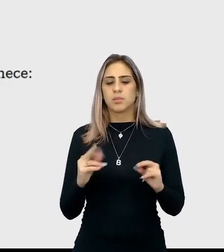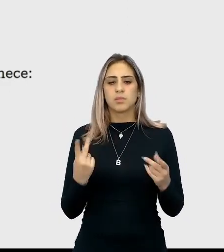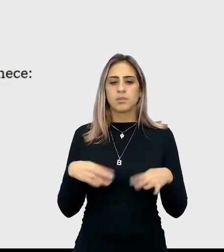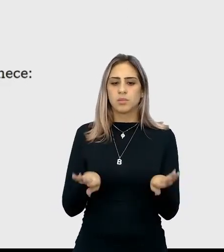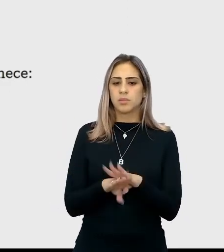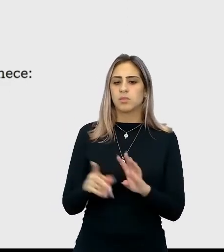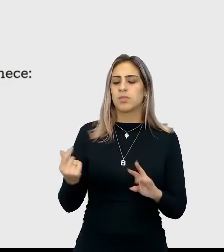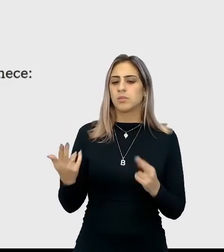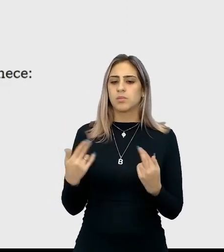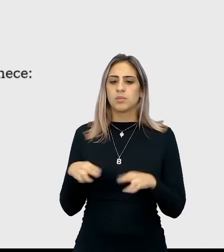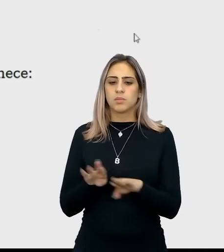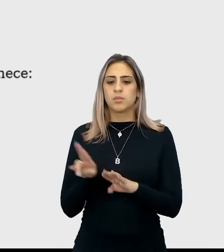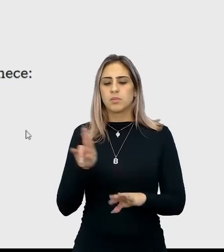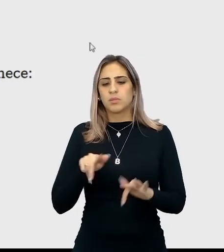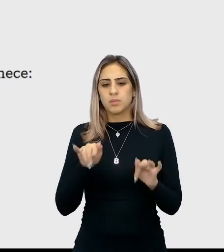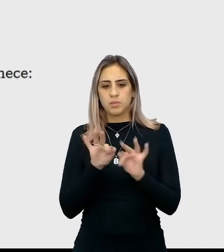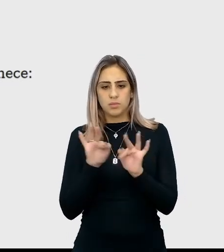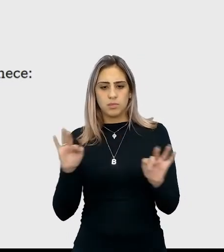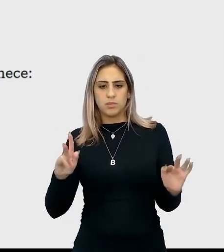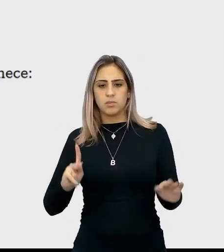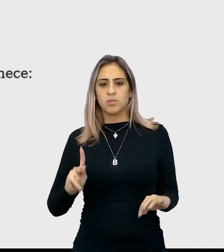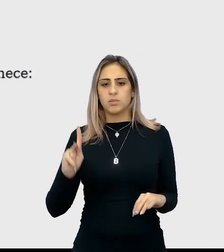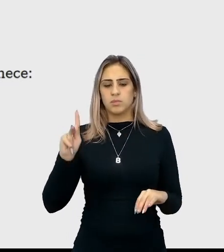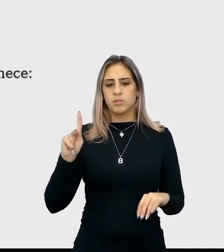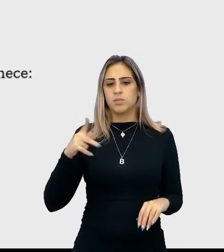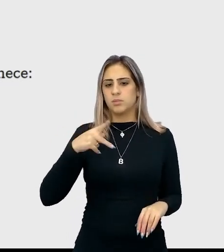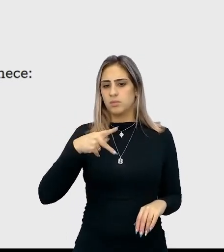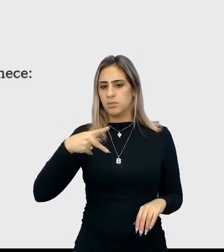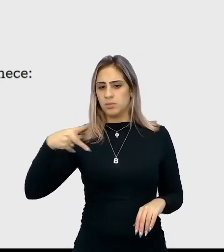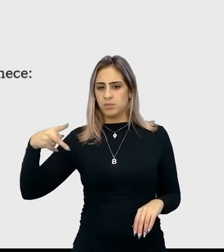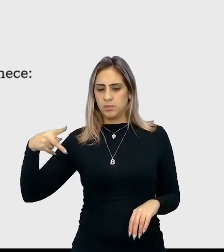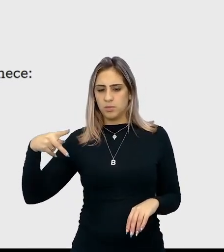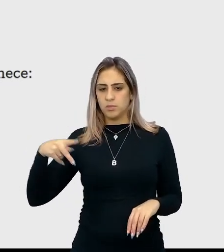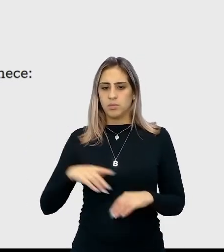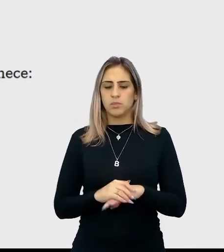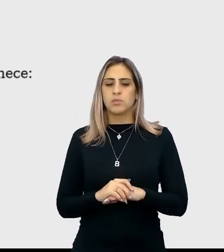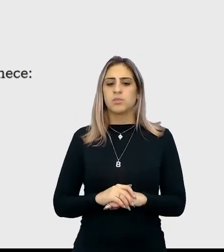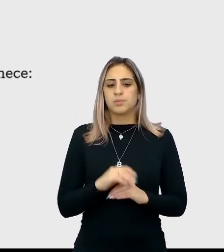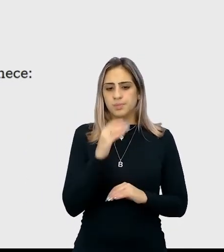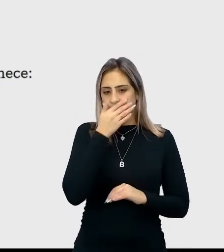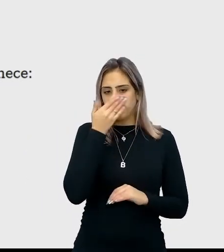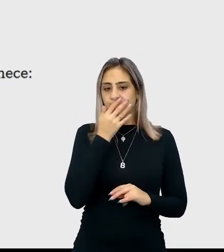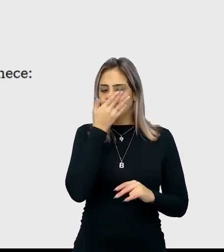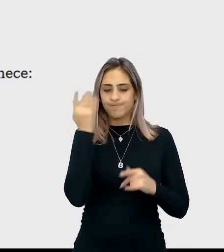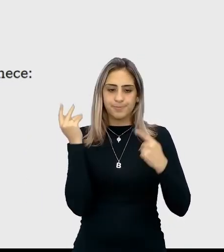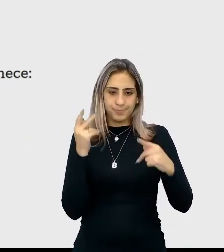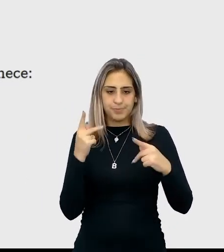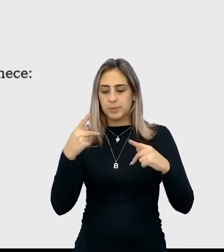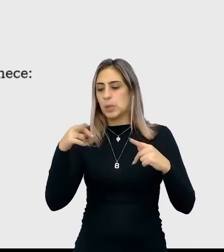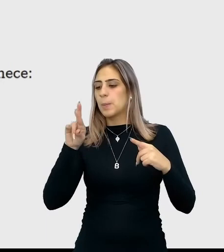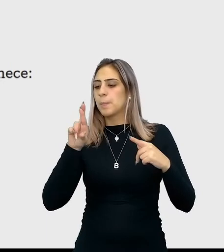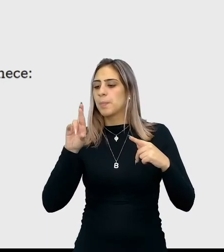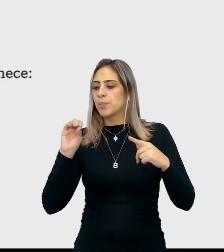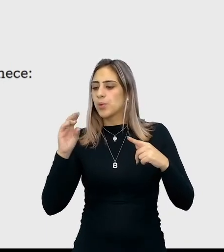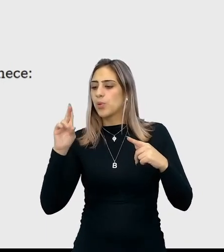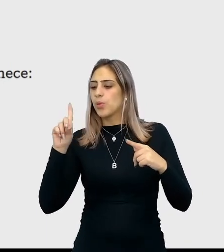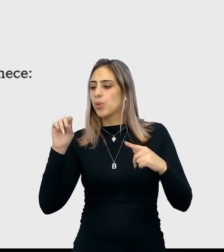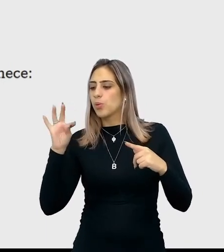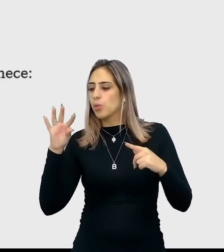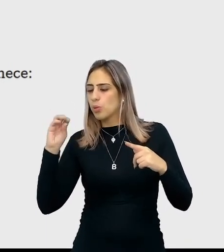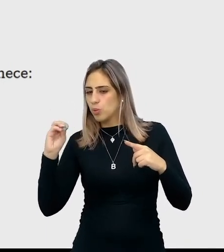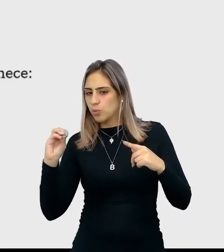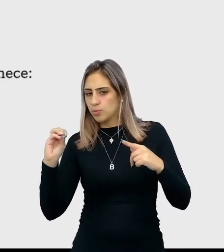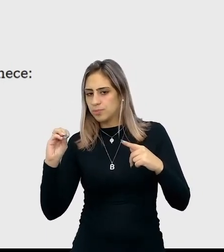iguais. A gente usa essa fórmula aí do K. O cálculo da prestação P é o produto do valor financiado, VF, que são